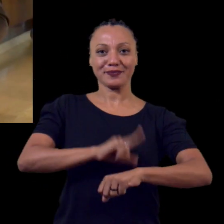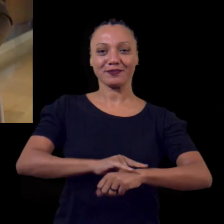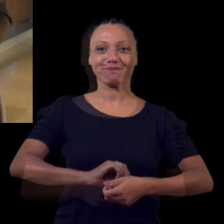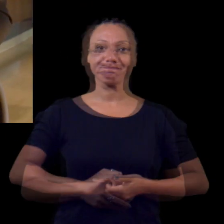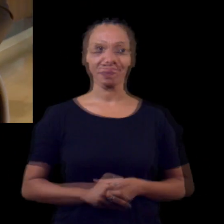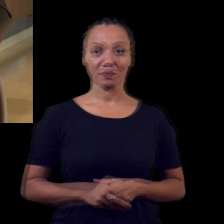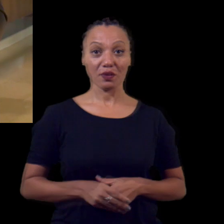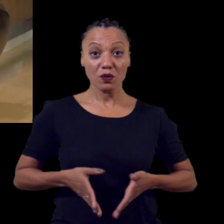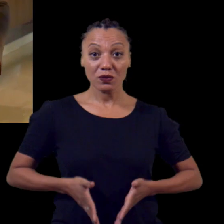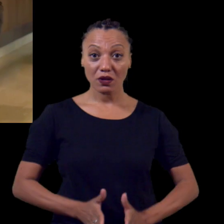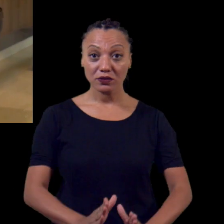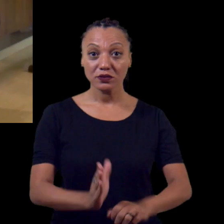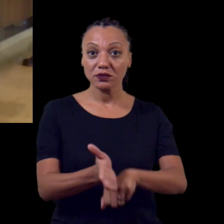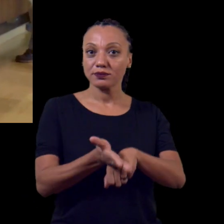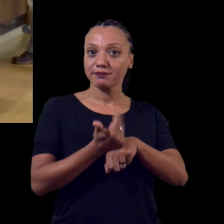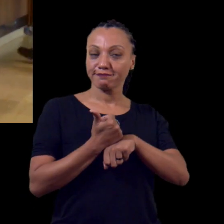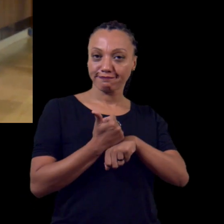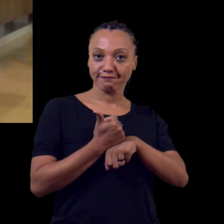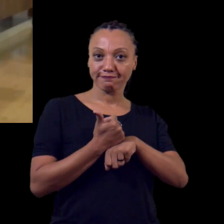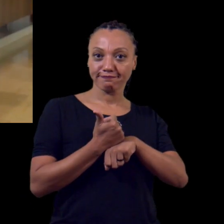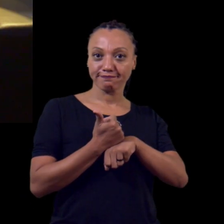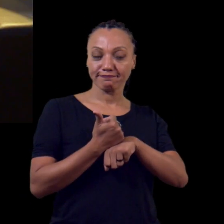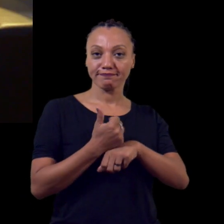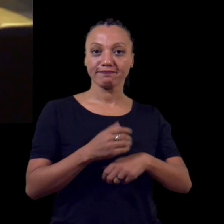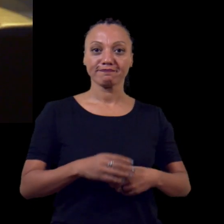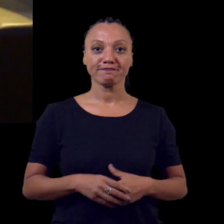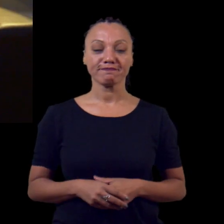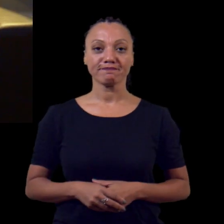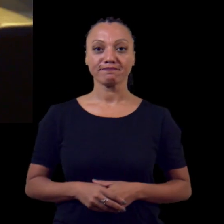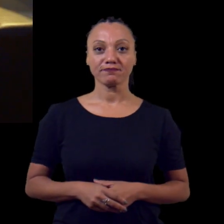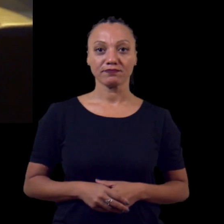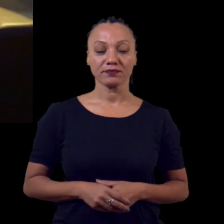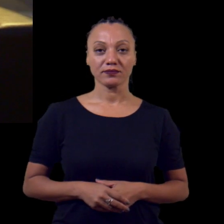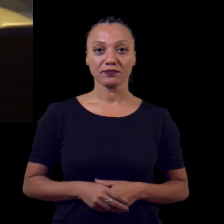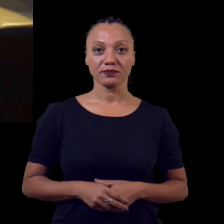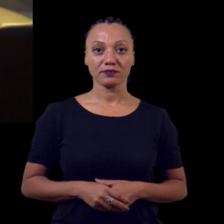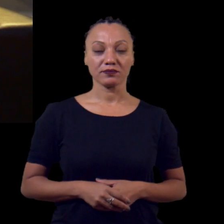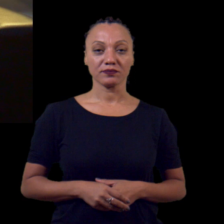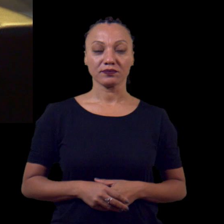Eu nasci prematuro e